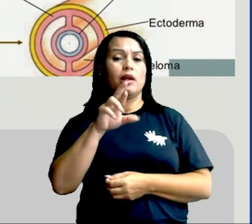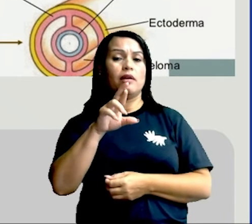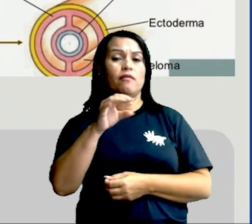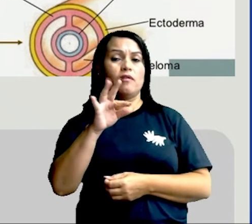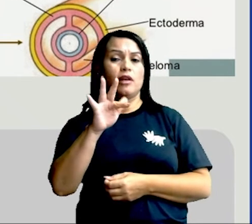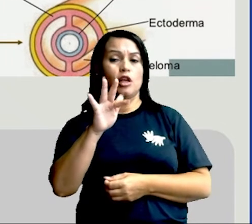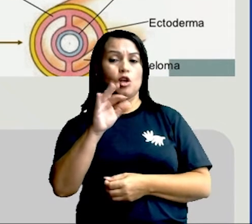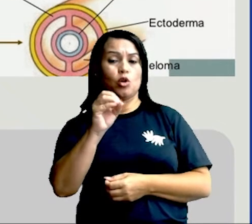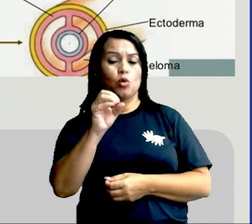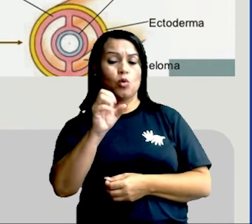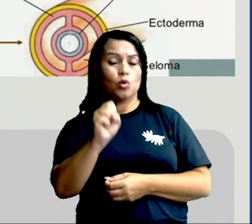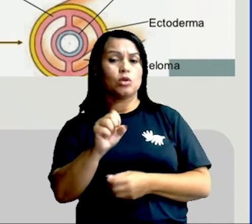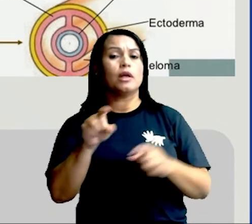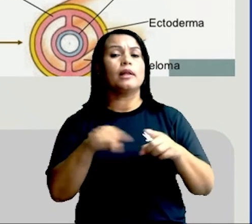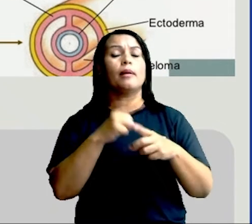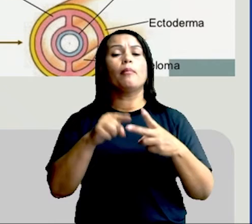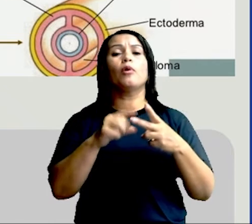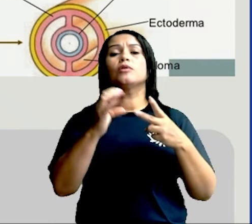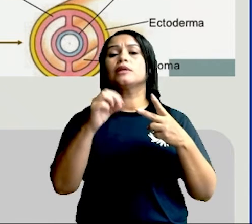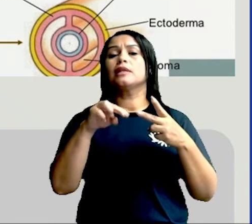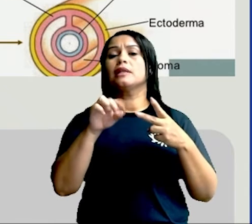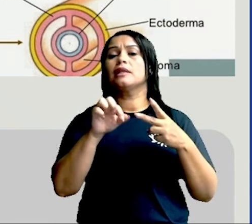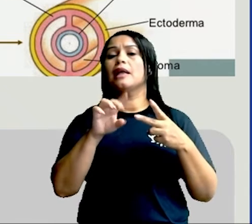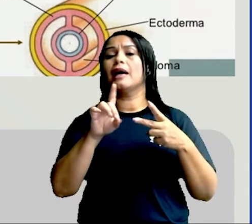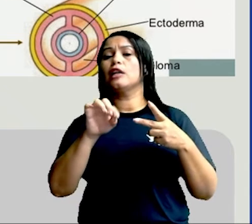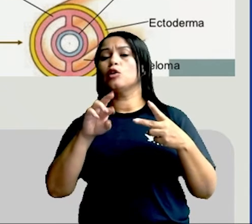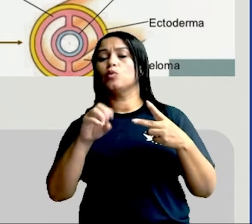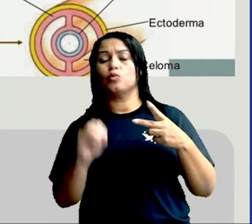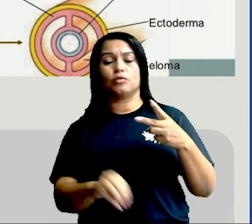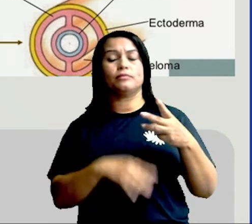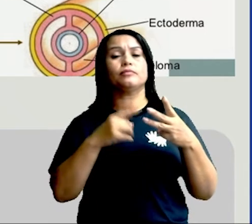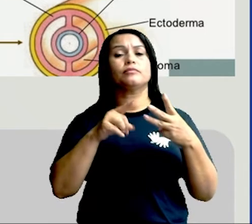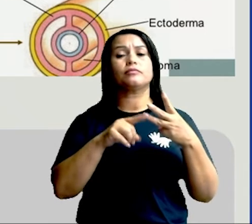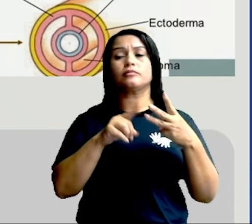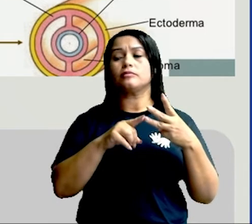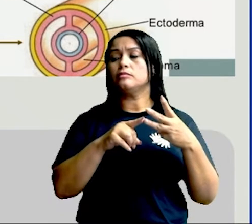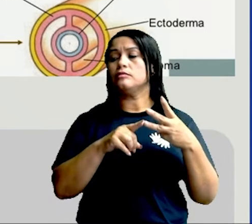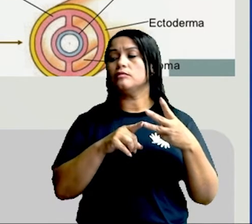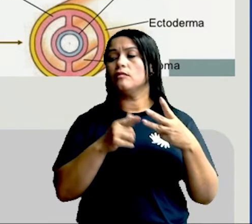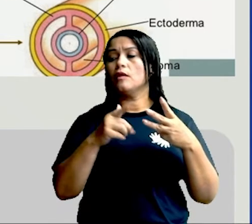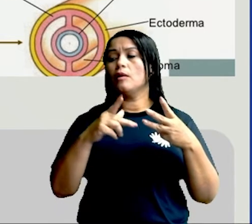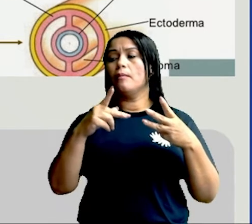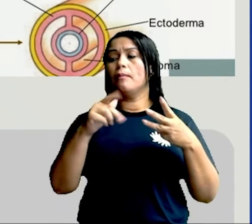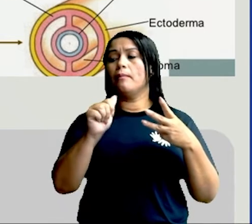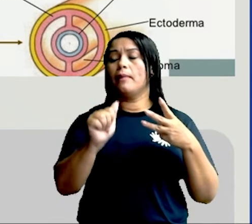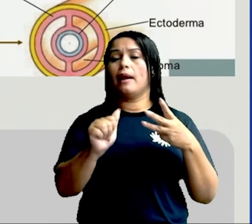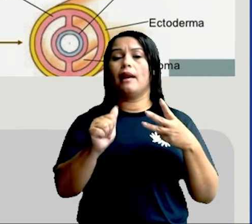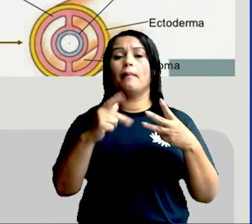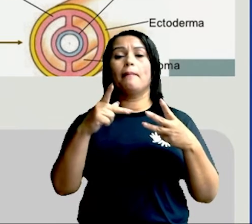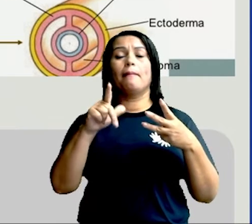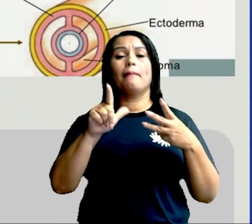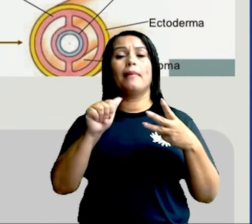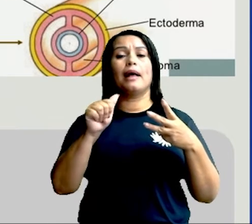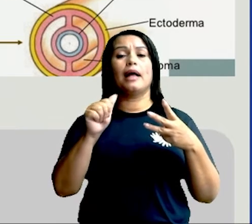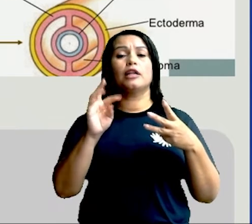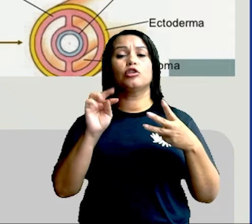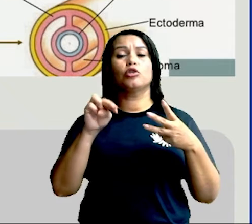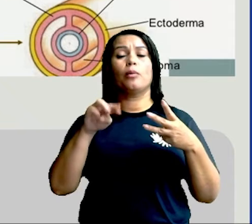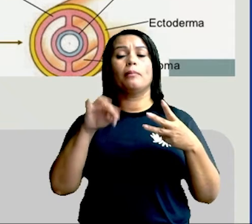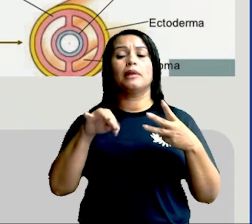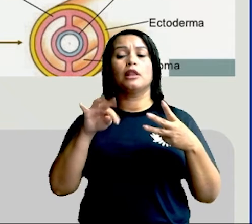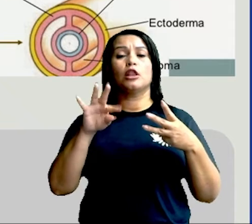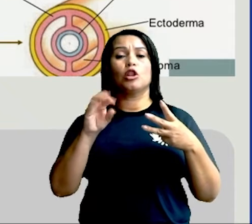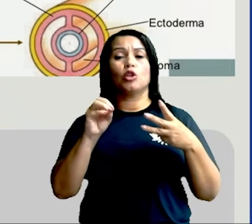seguida os quinidários, depois os plateumintos, derivando dos plateumintos, que são chamados de